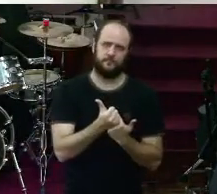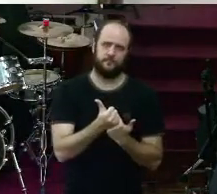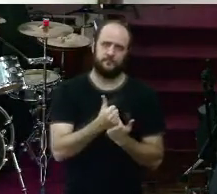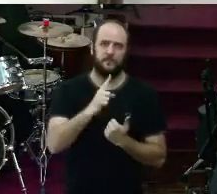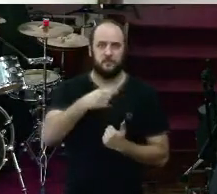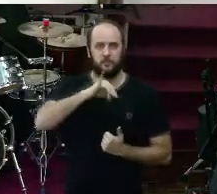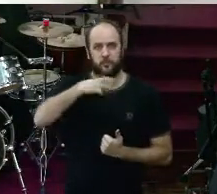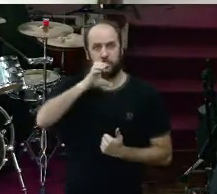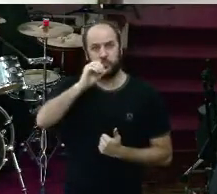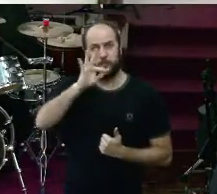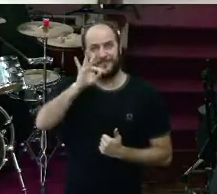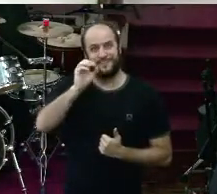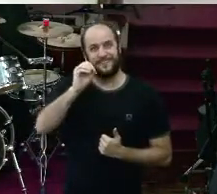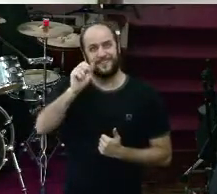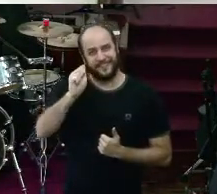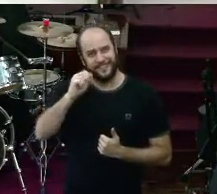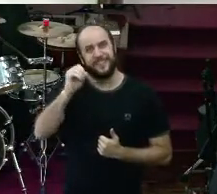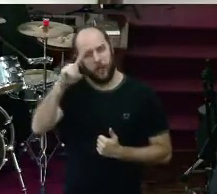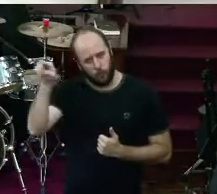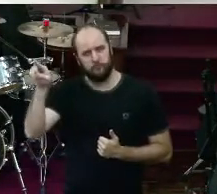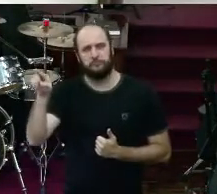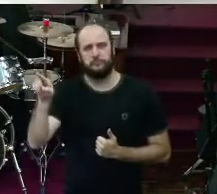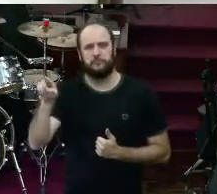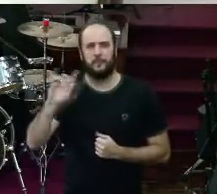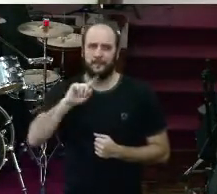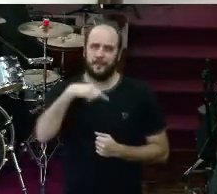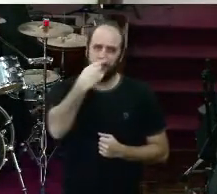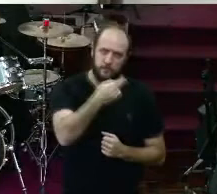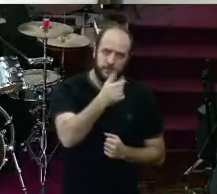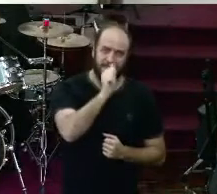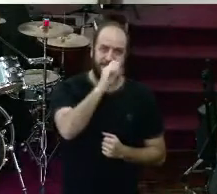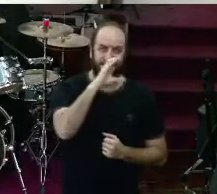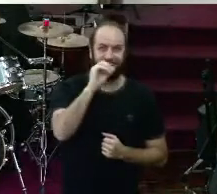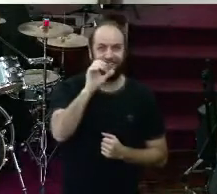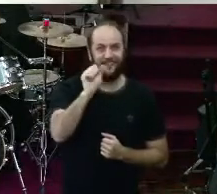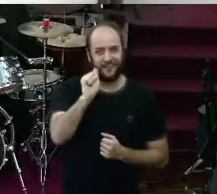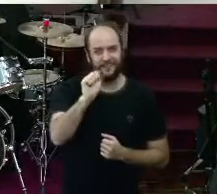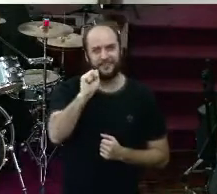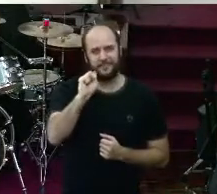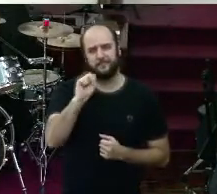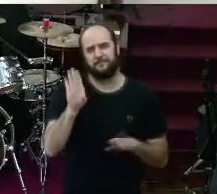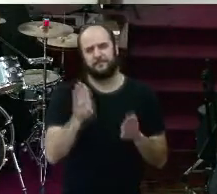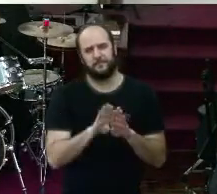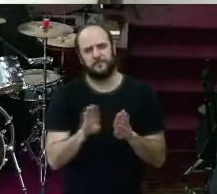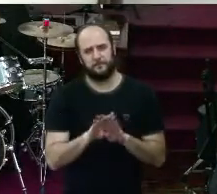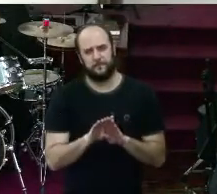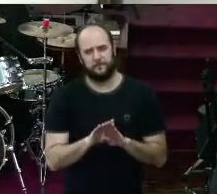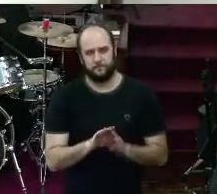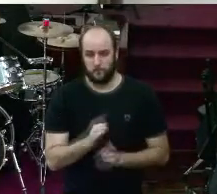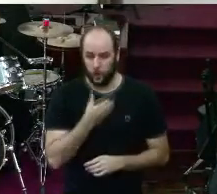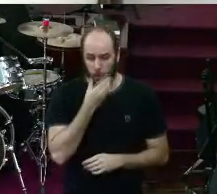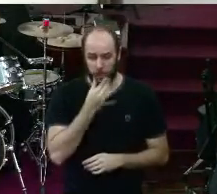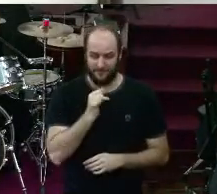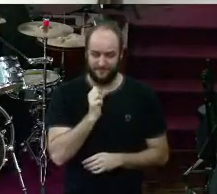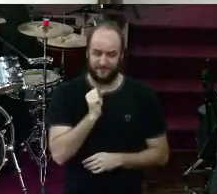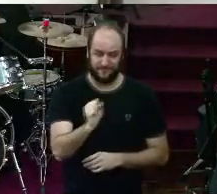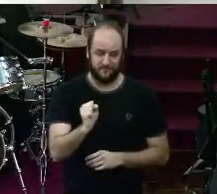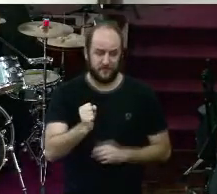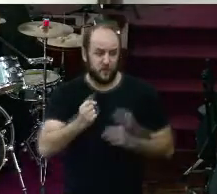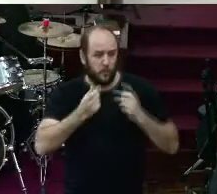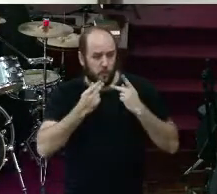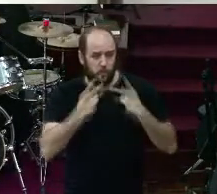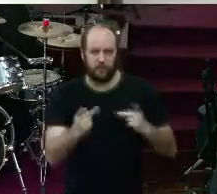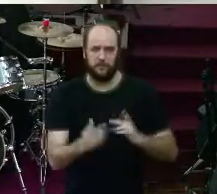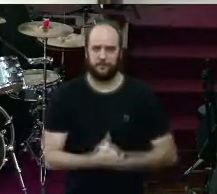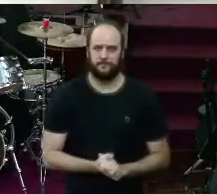vem Acás, e também vem o rei Ezequias. Nós entendemos que Isaías profetiza nesse período. Agora você pode